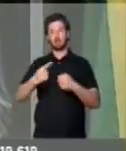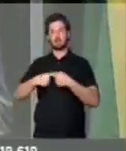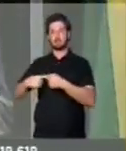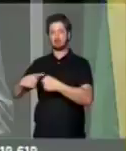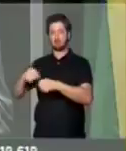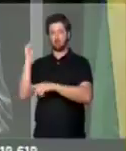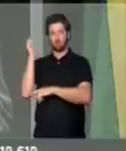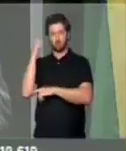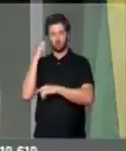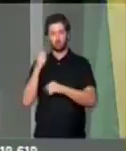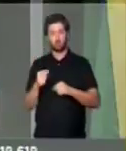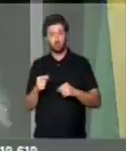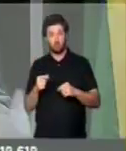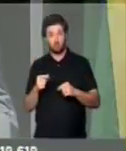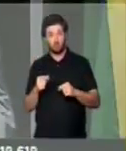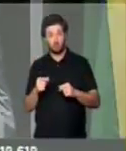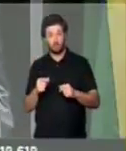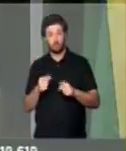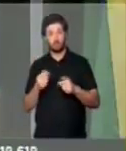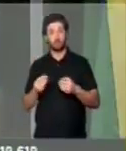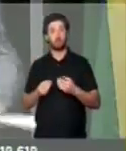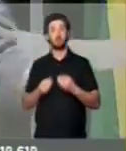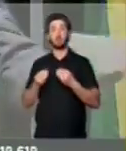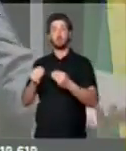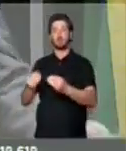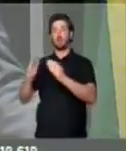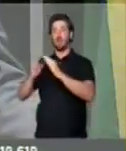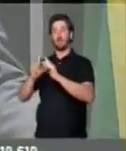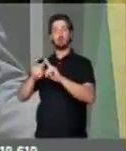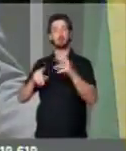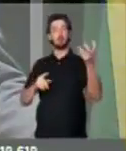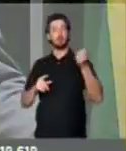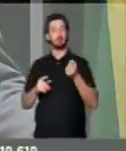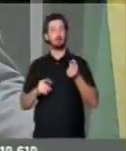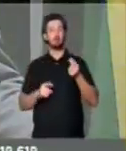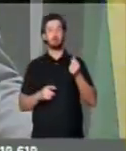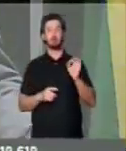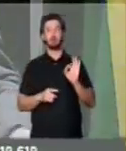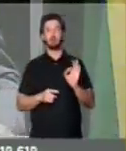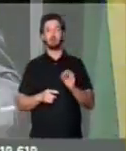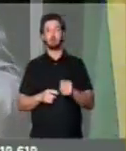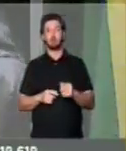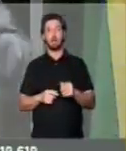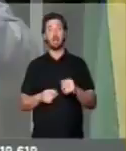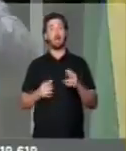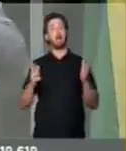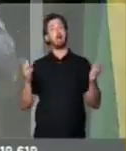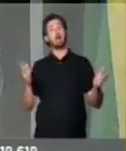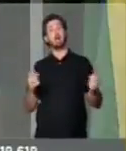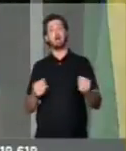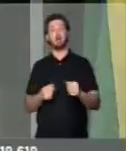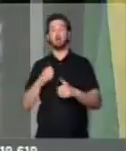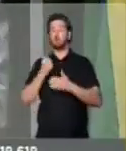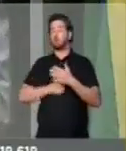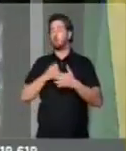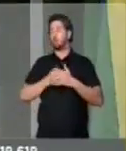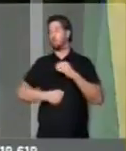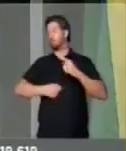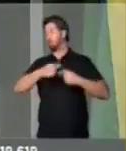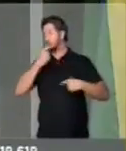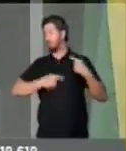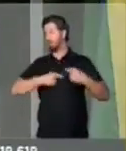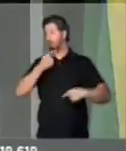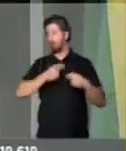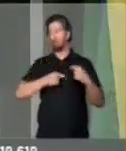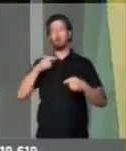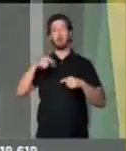Gonçalves, eles entregaram os imóveis e não receberam. Aí, depois de muitas lutas, idas e